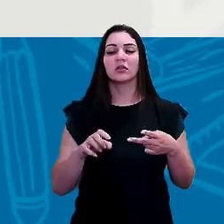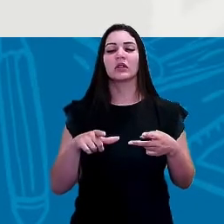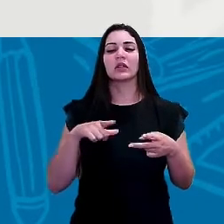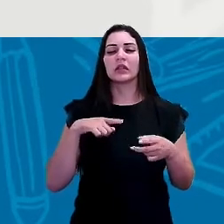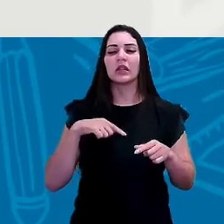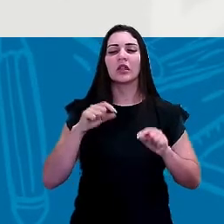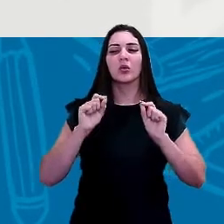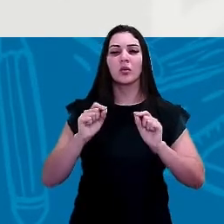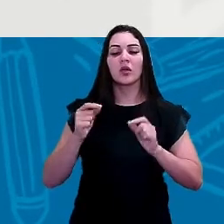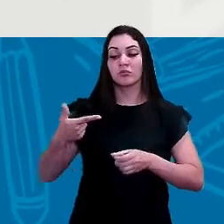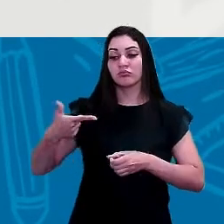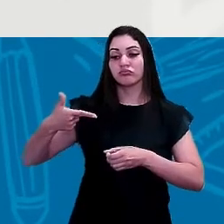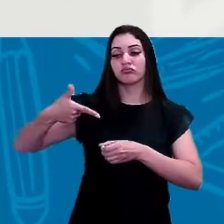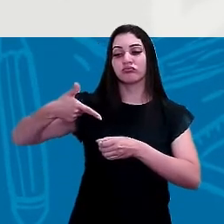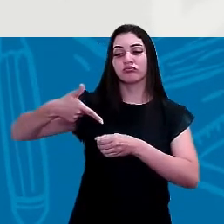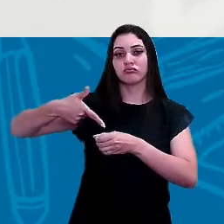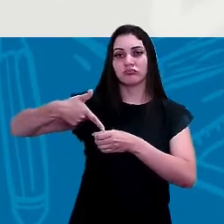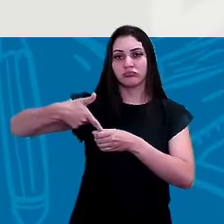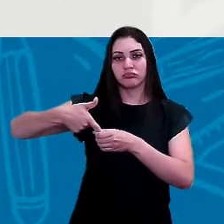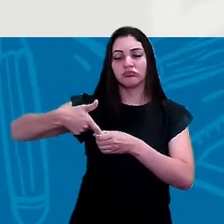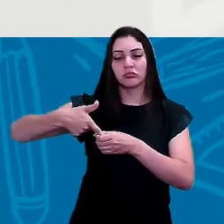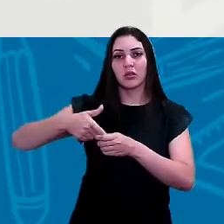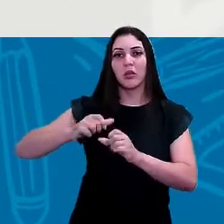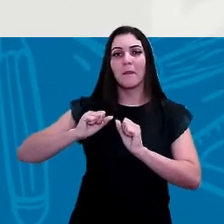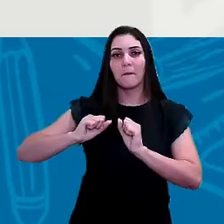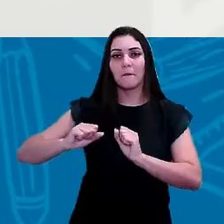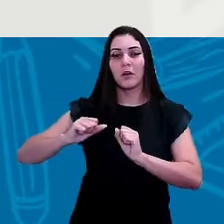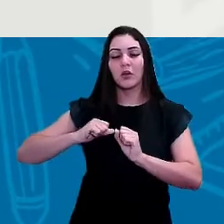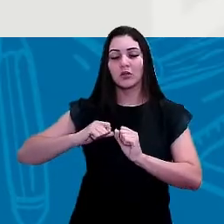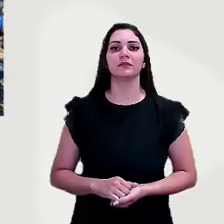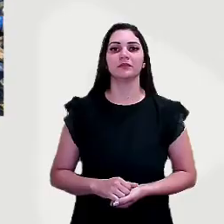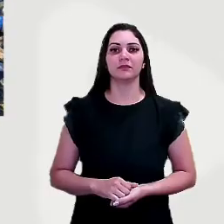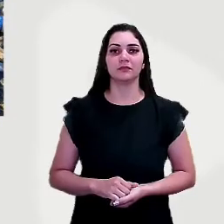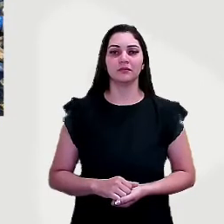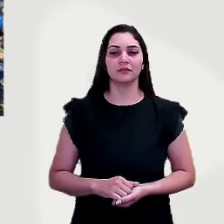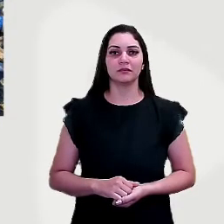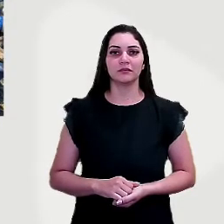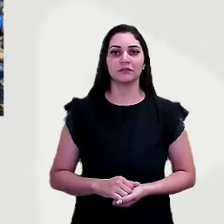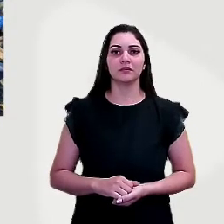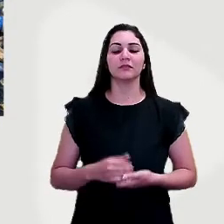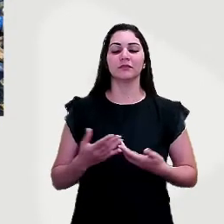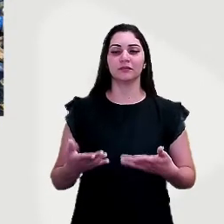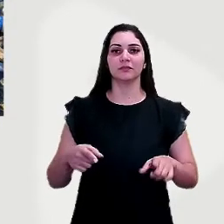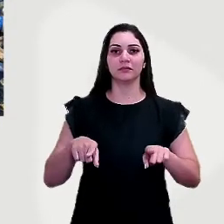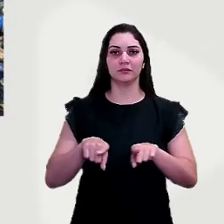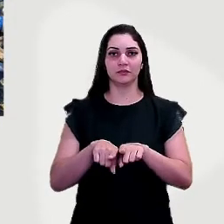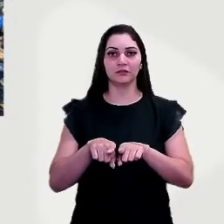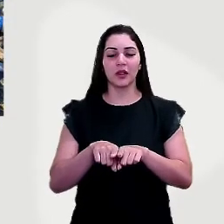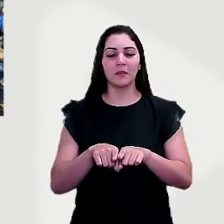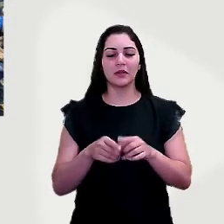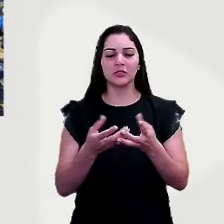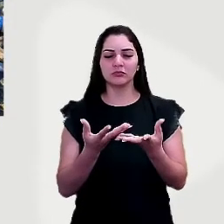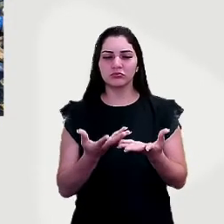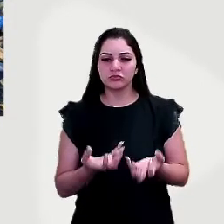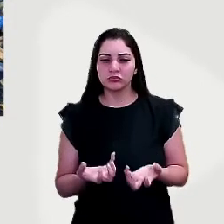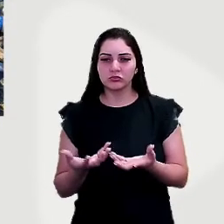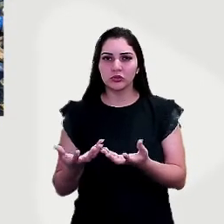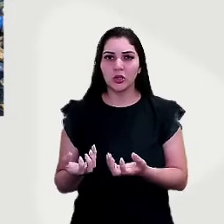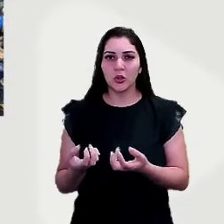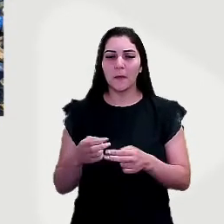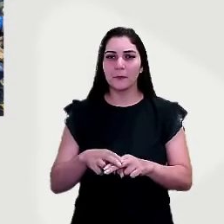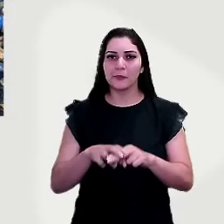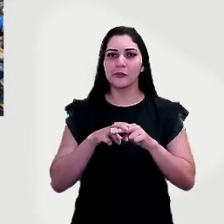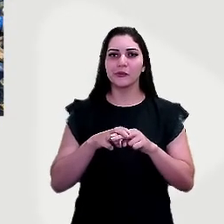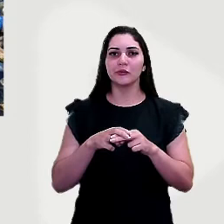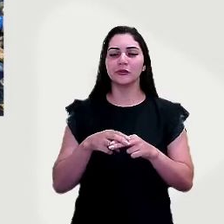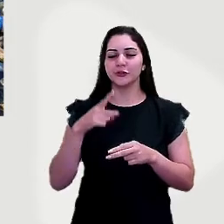bombas enormes e que enche aqueles reservatórios, né? Pode haver o vazamento também. Também a contaminação por conta do lixo,